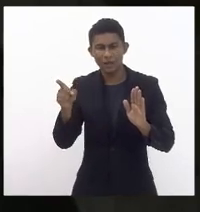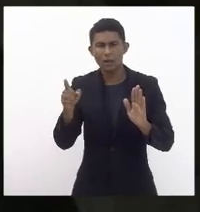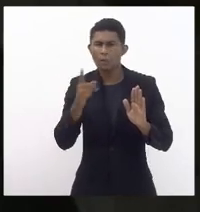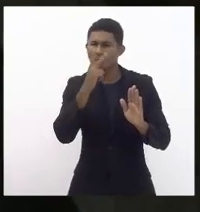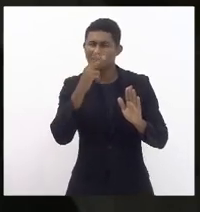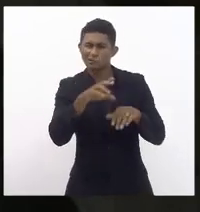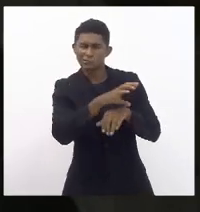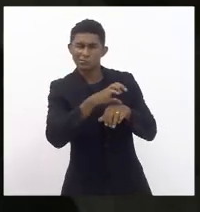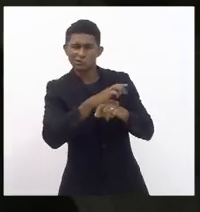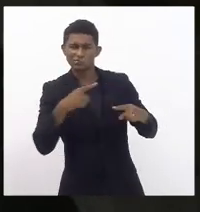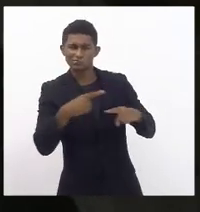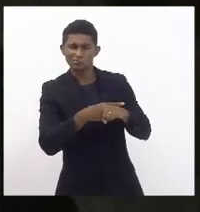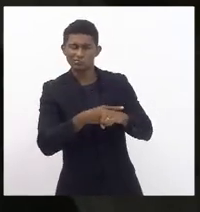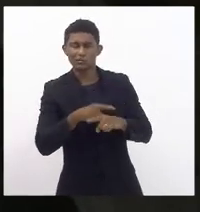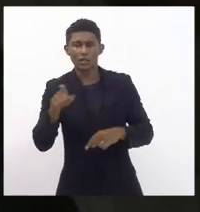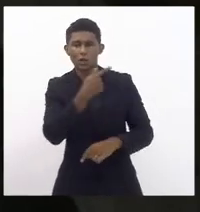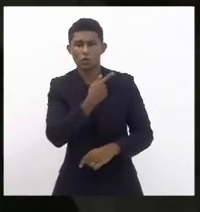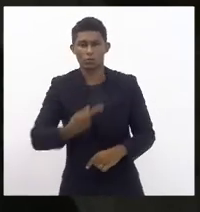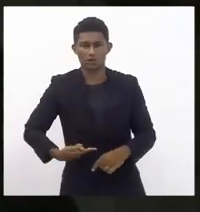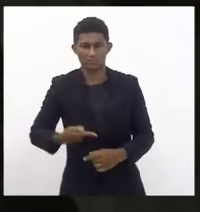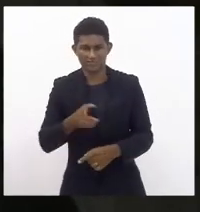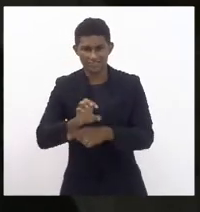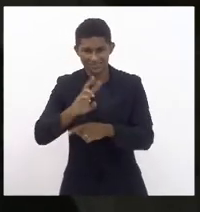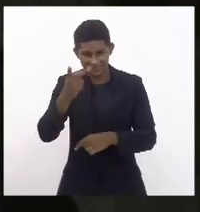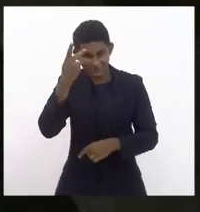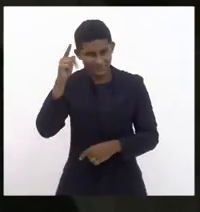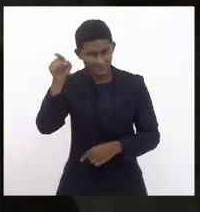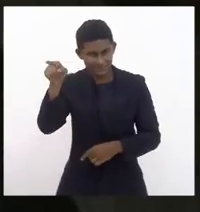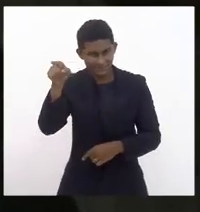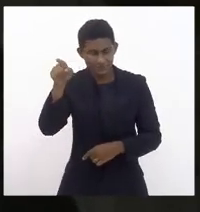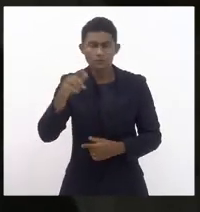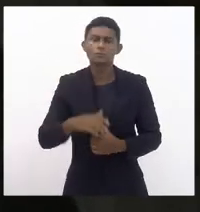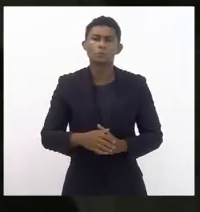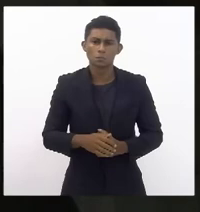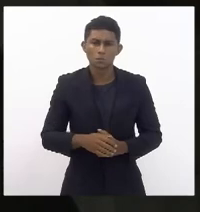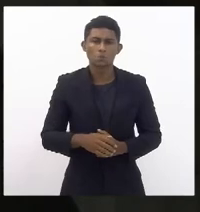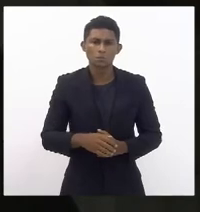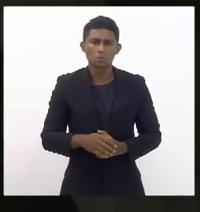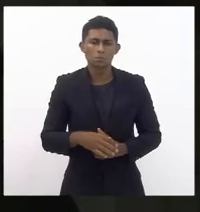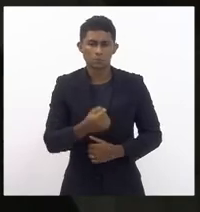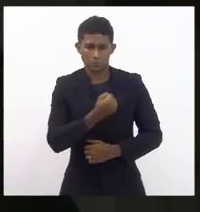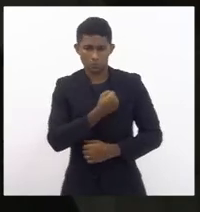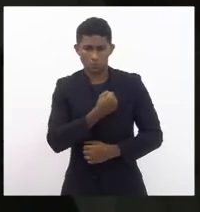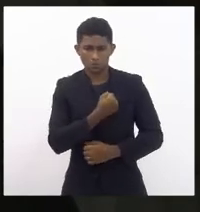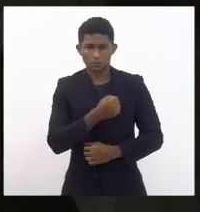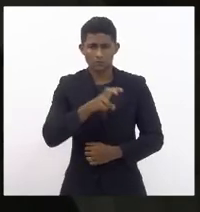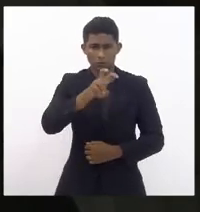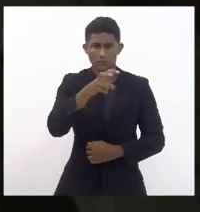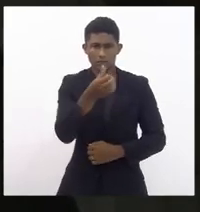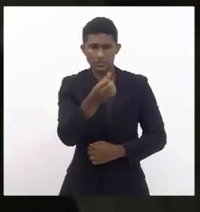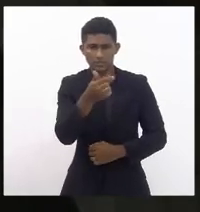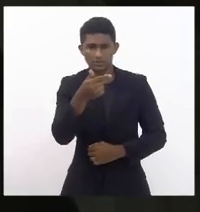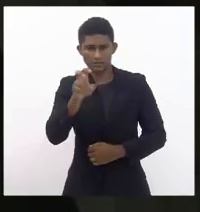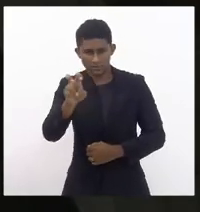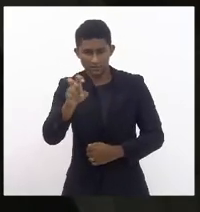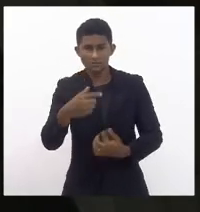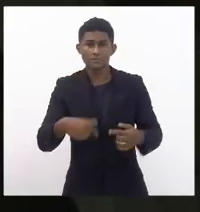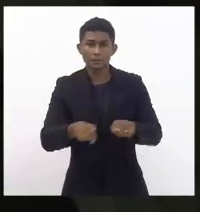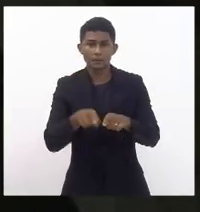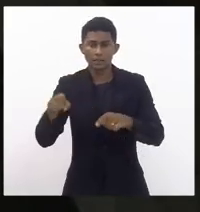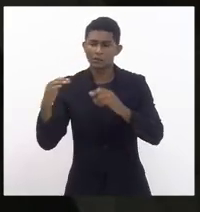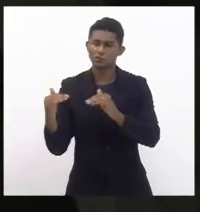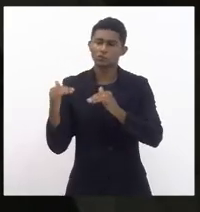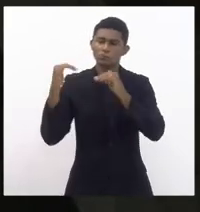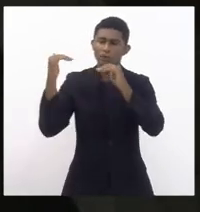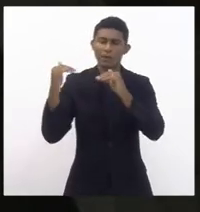inconstitucionalidade por parte do governo Estado de São Paulo sobre o número é a de cinco 5615 e o Supremo